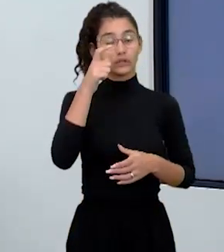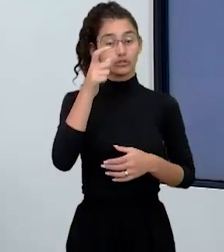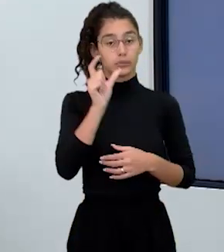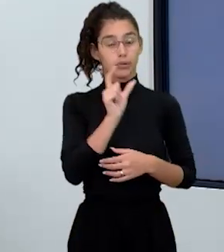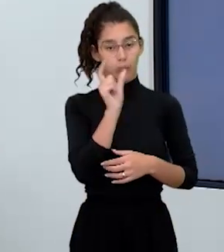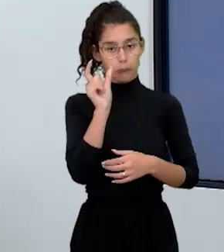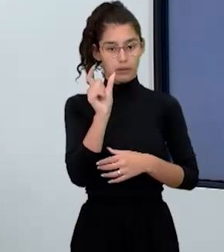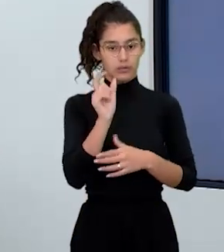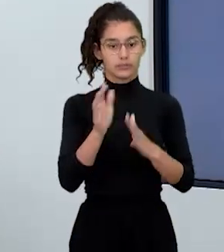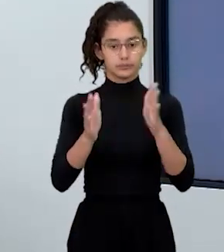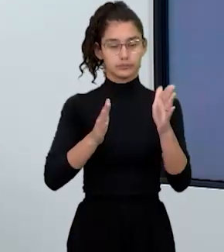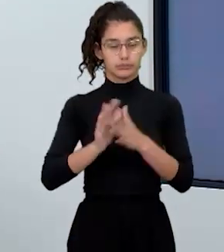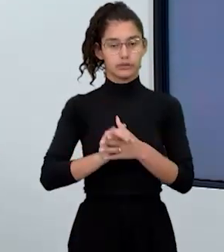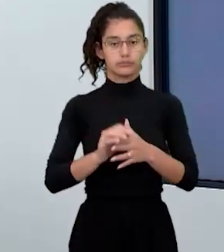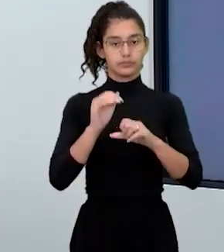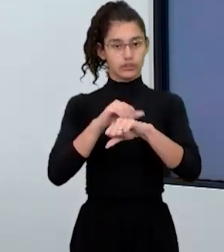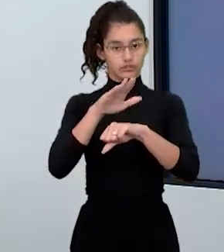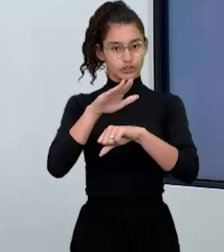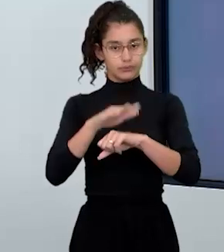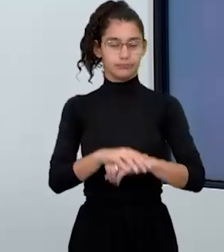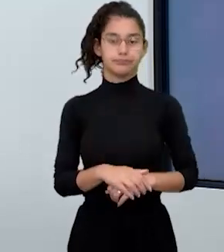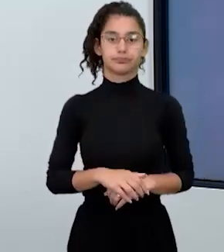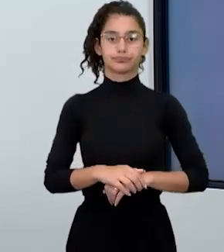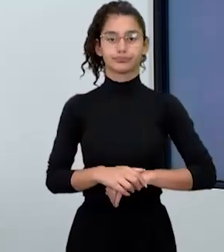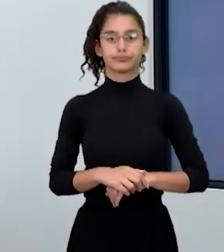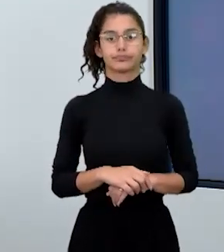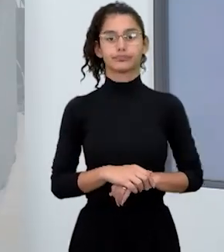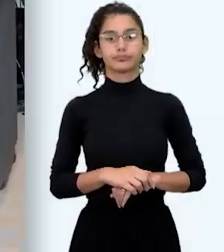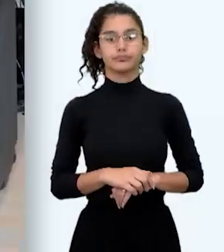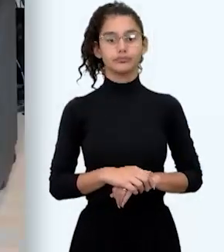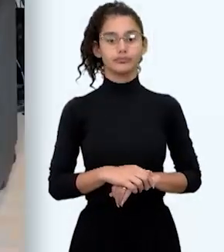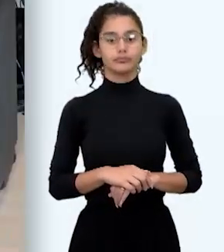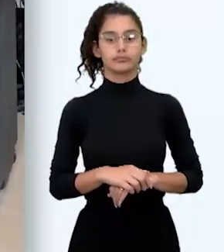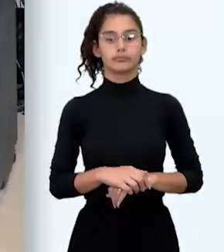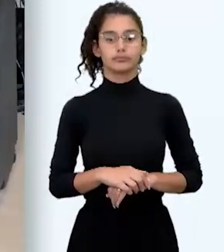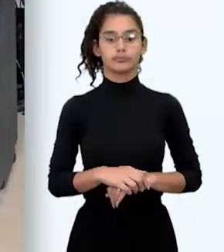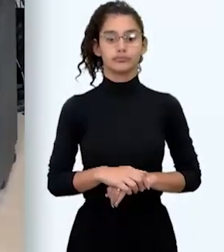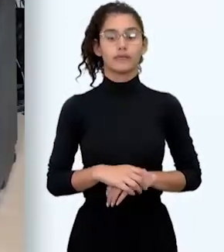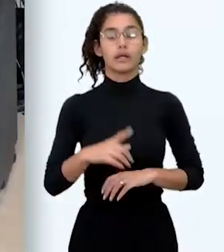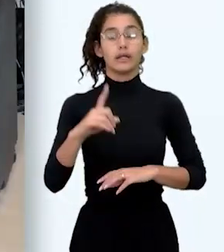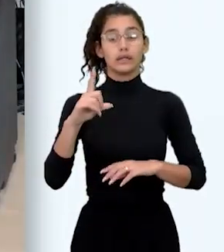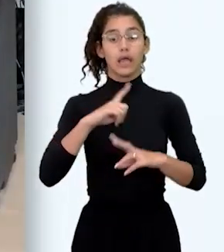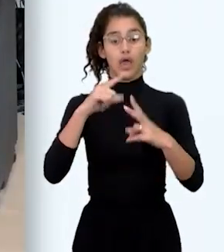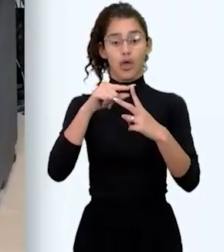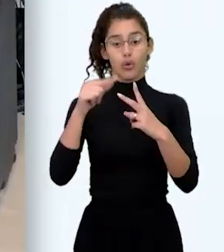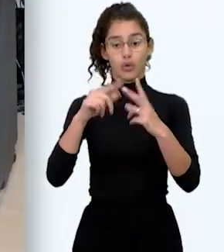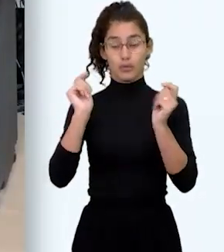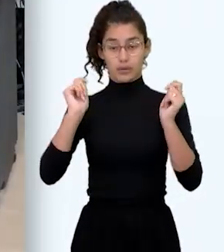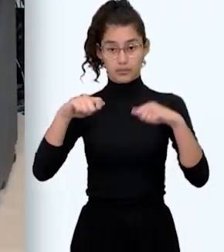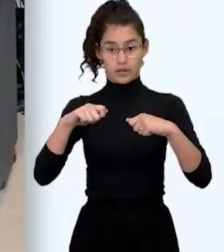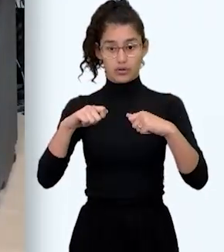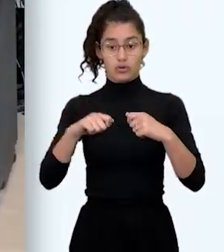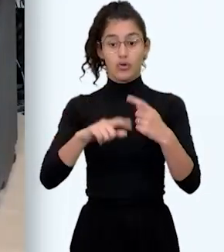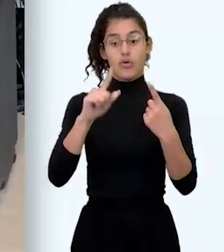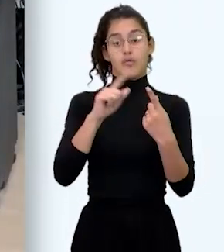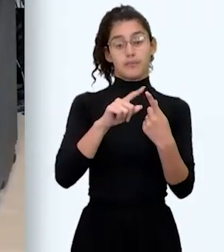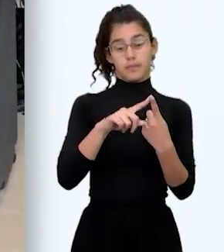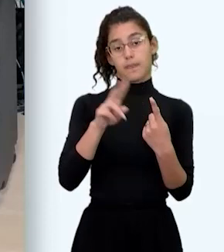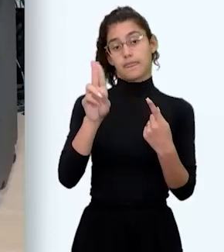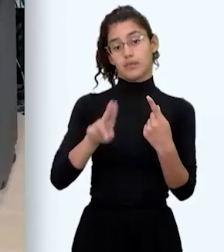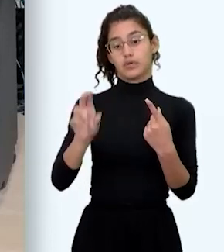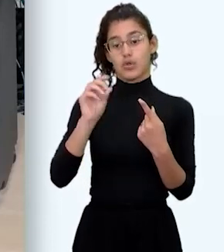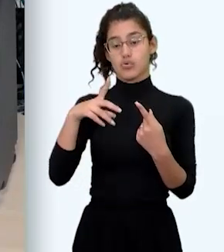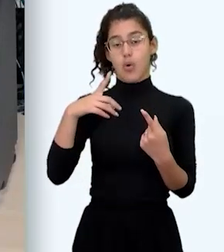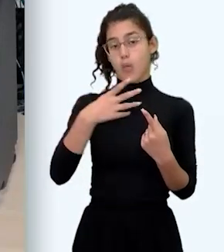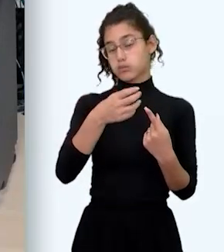mais um trechinho das dicas do Félix? E aí eles têm essas duas possibilidades, né? Ou utilizar só